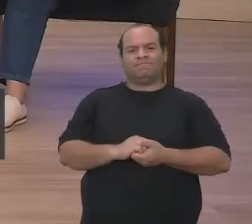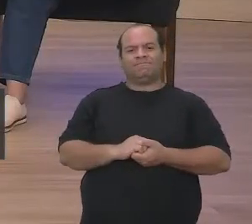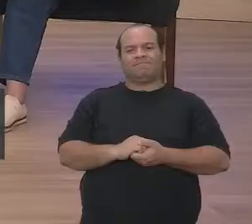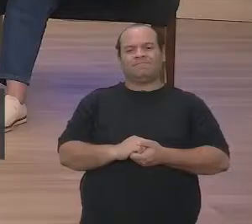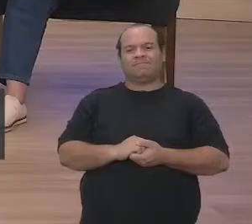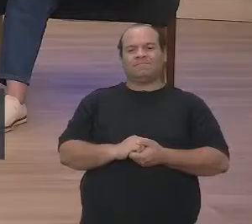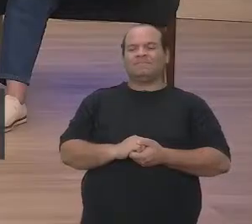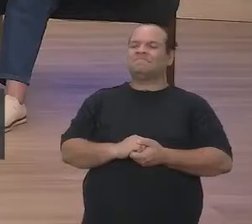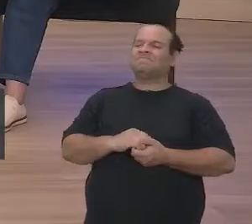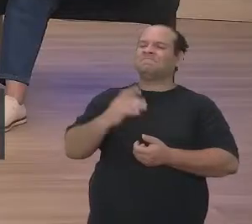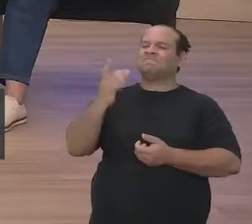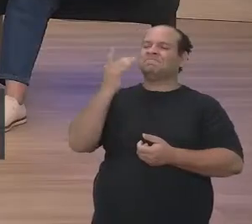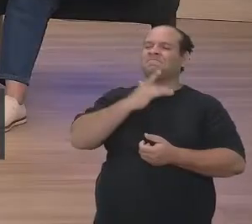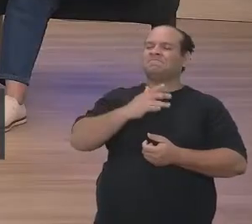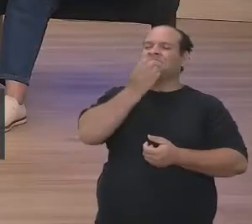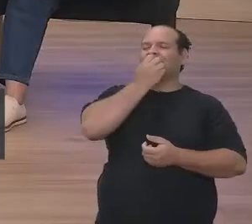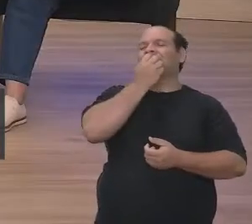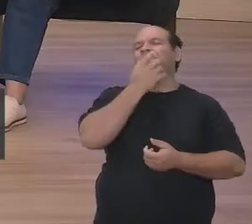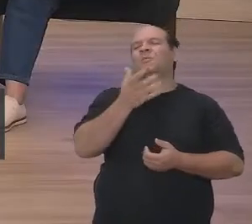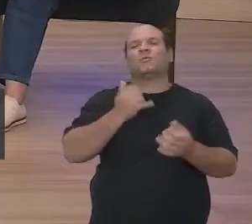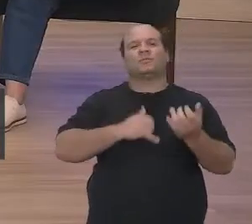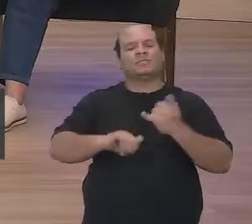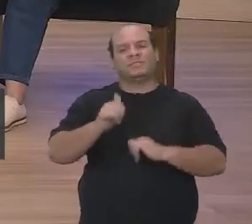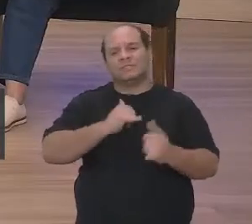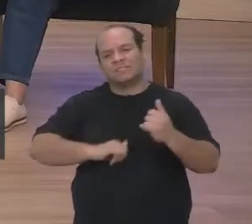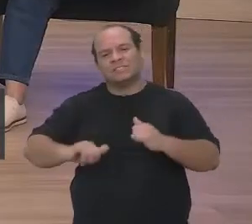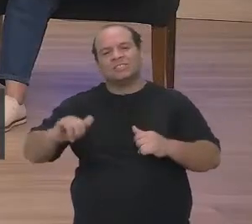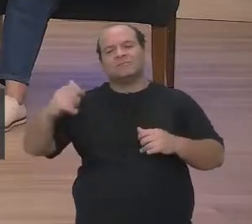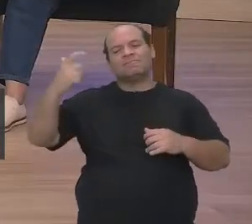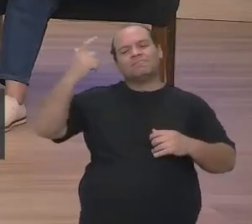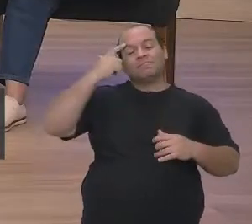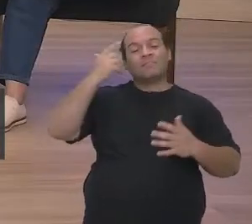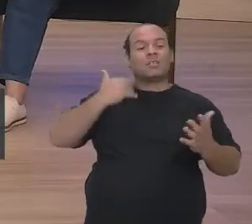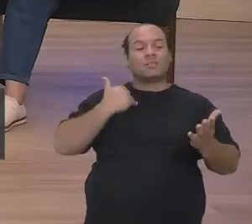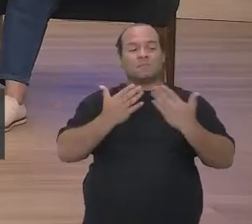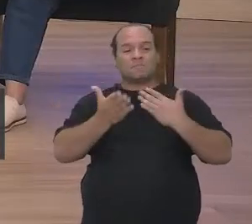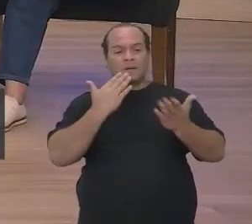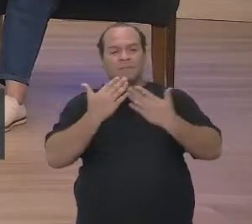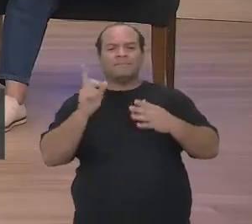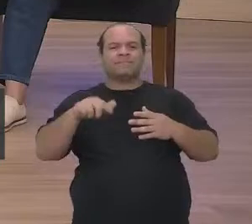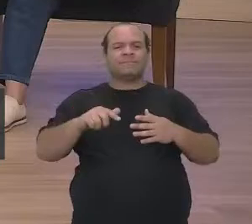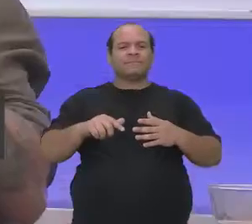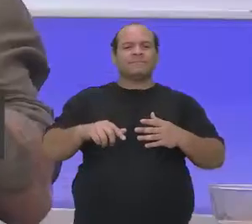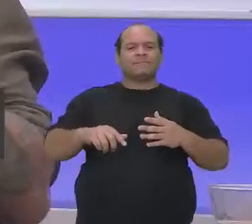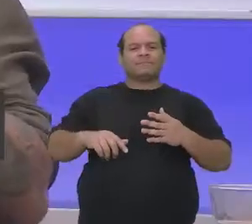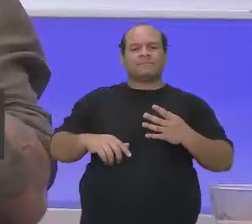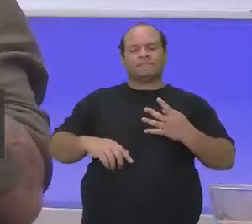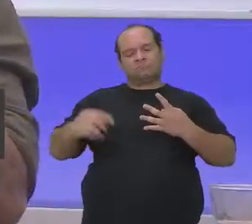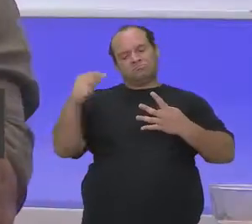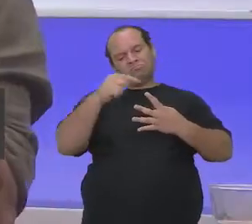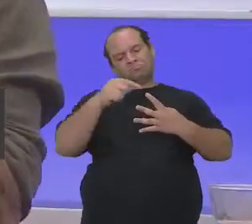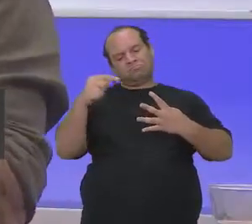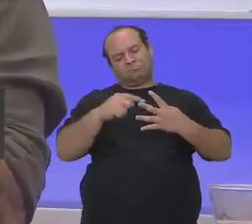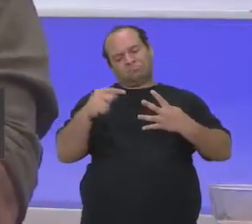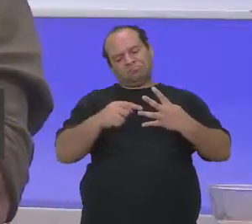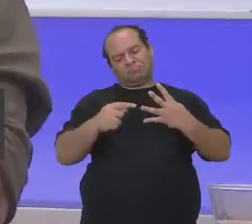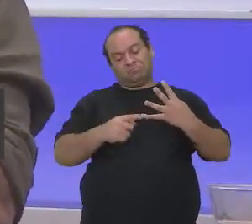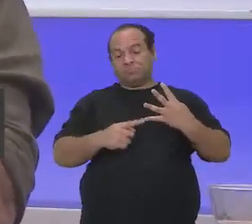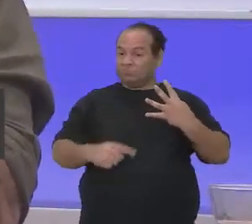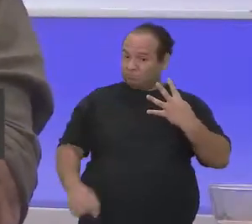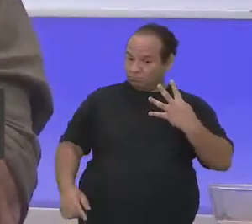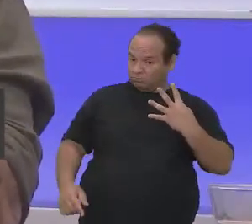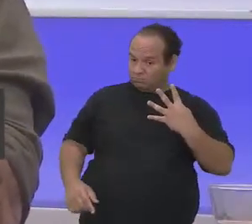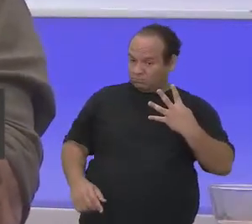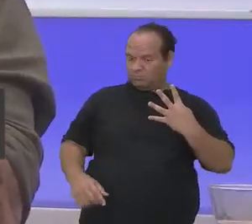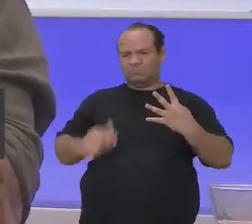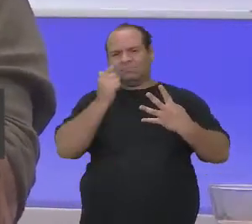que pergunta gostosa, né, pra gente começar. A ideia aqui desse bate-papo, vamos dividir ela em 4 momentos para que a gente consiga